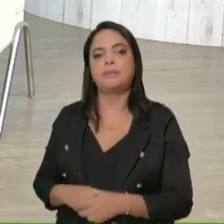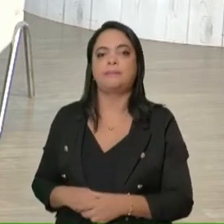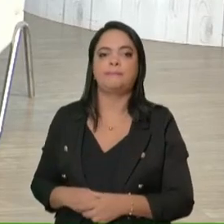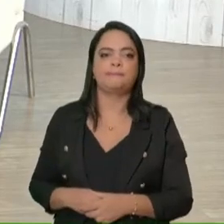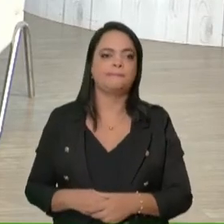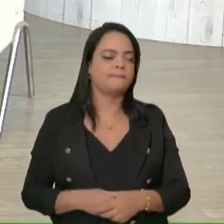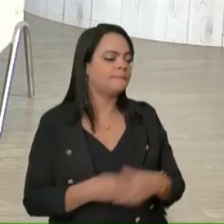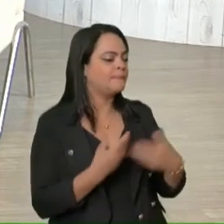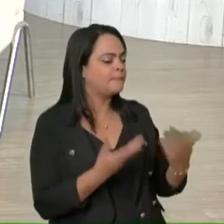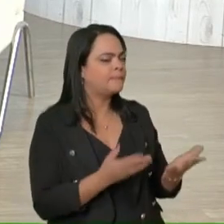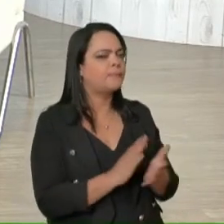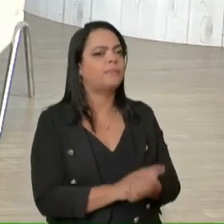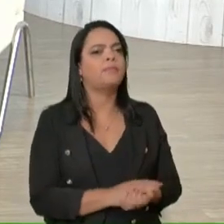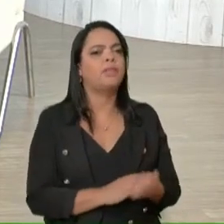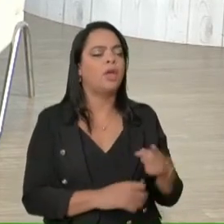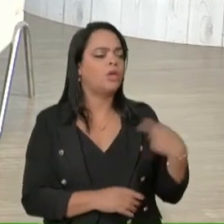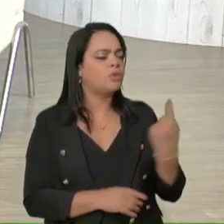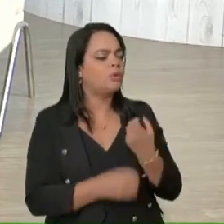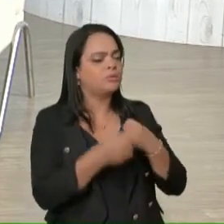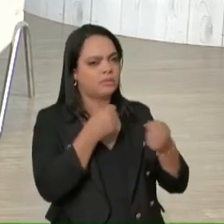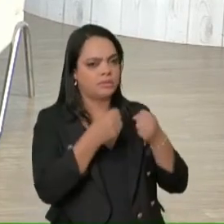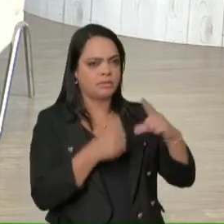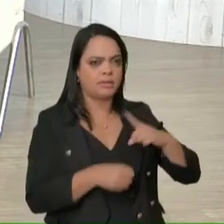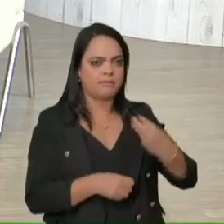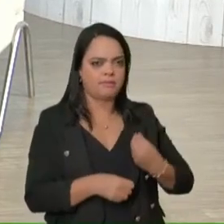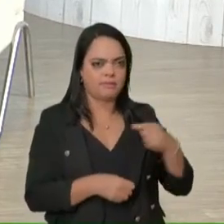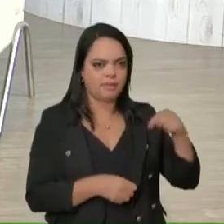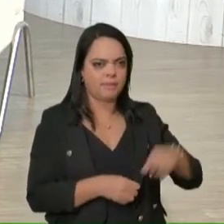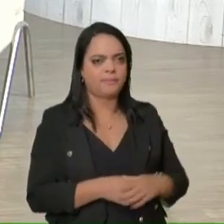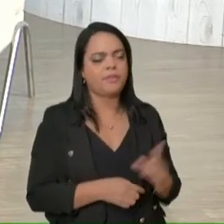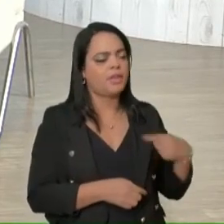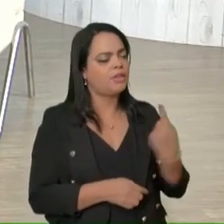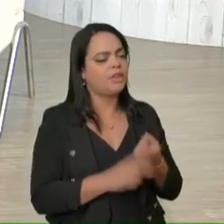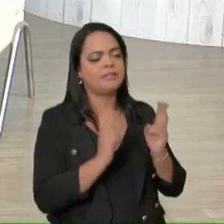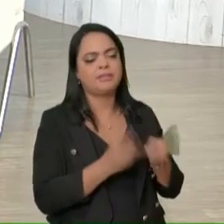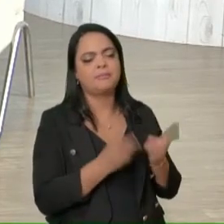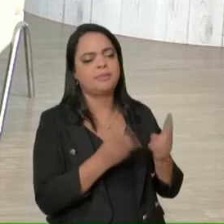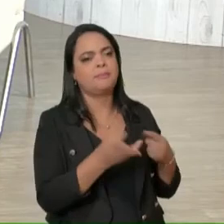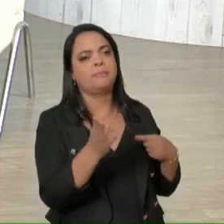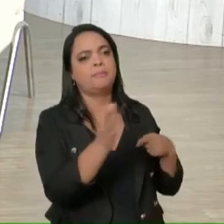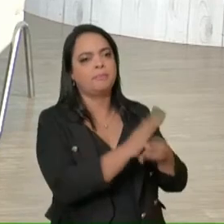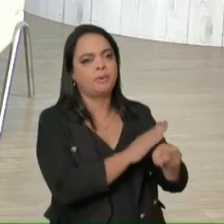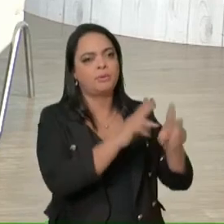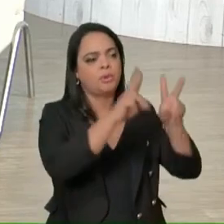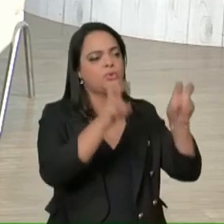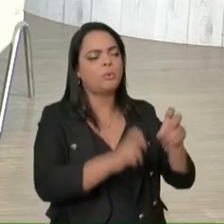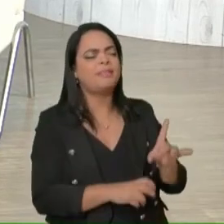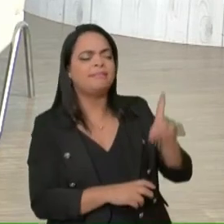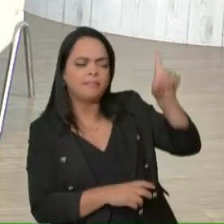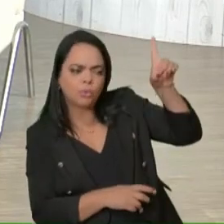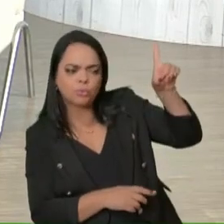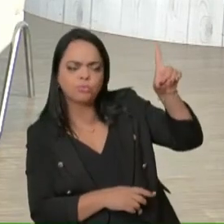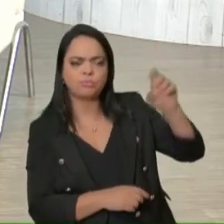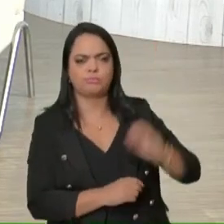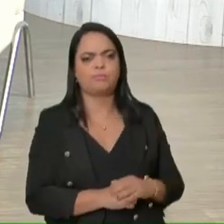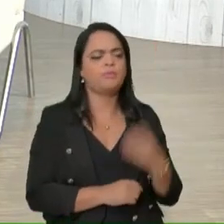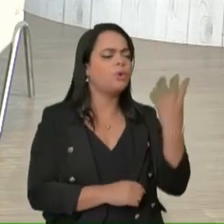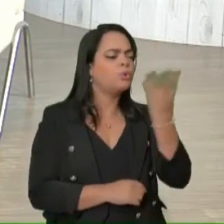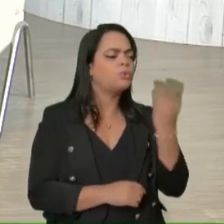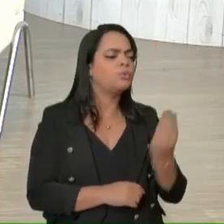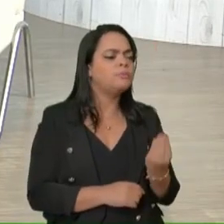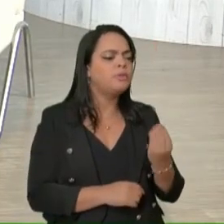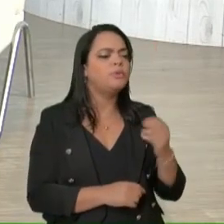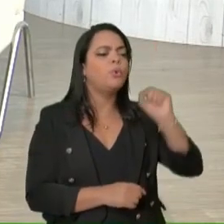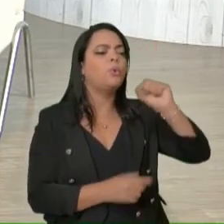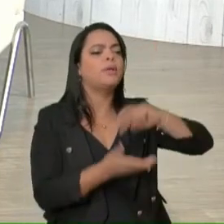Poliana, entre os nossos entrevistados aqui, uma pergunta que a gente sempre destacou foi sobre Deus. No Espiritismo,